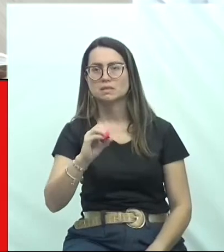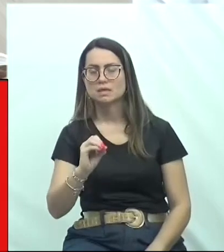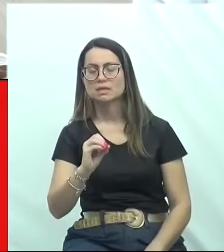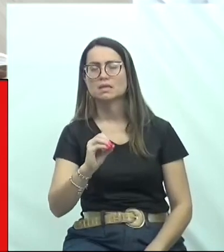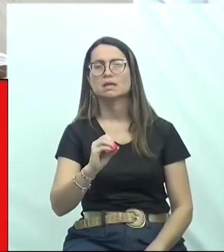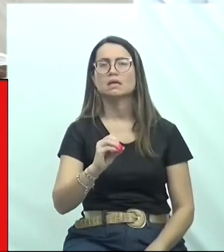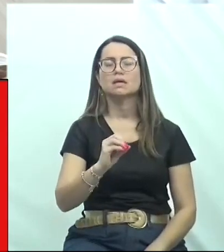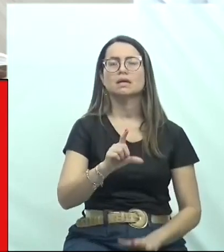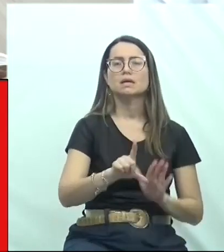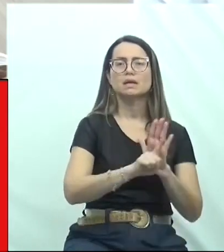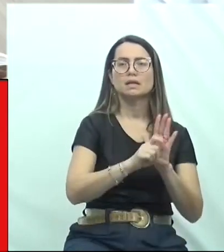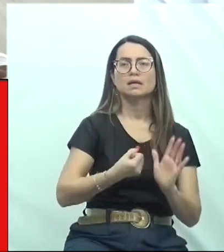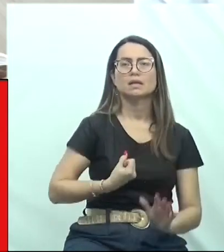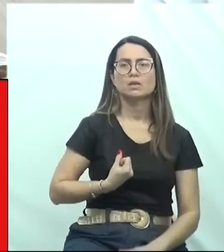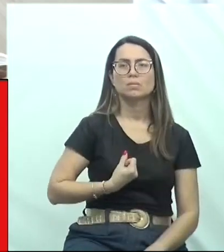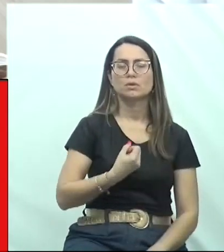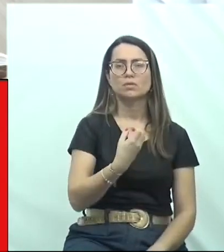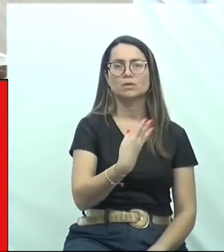6.860/2017 e a lei número